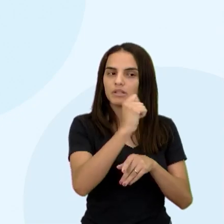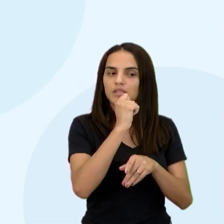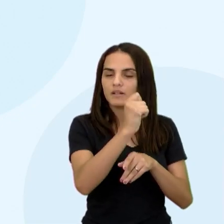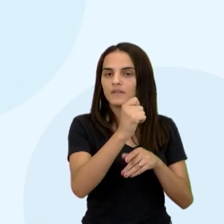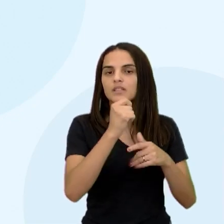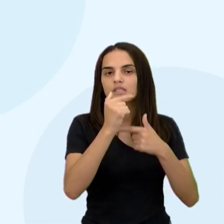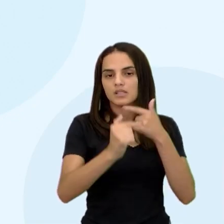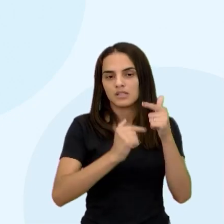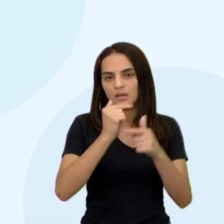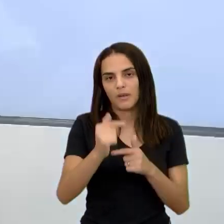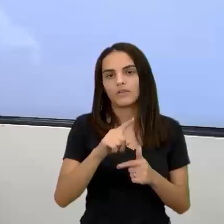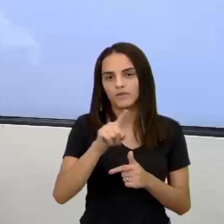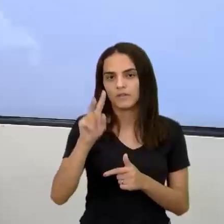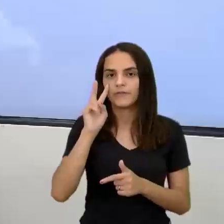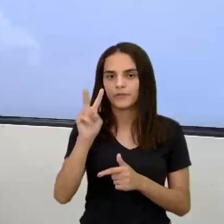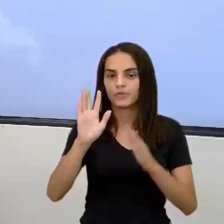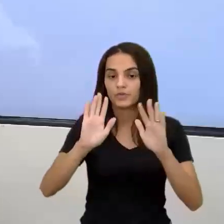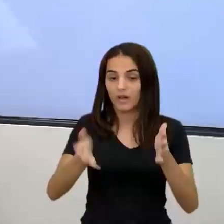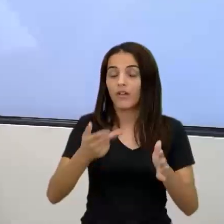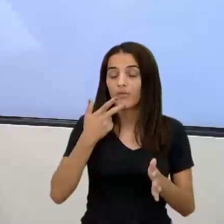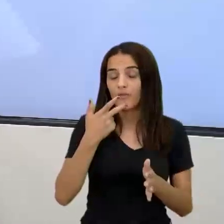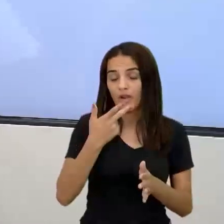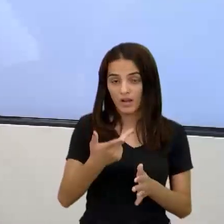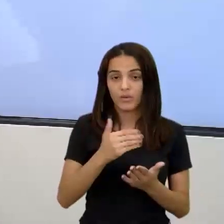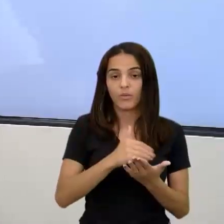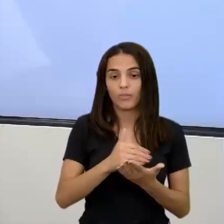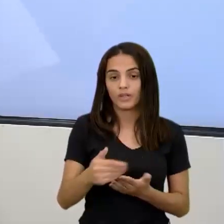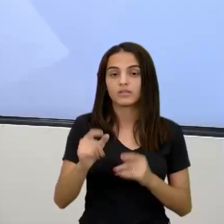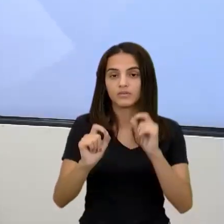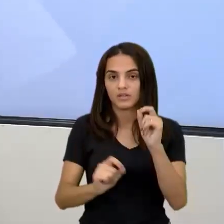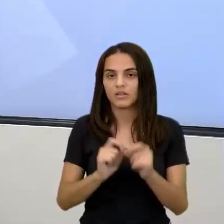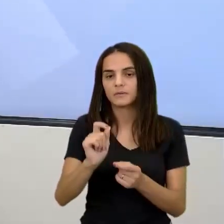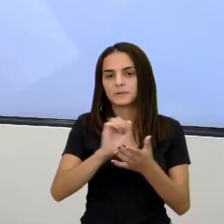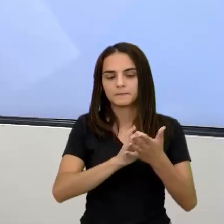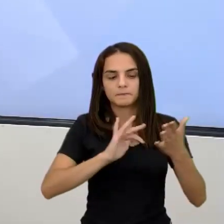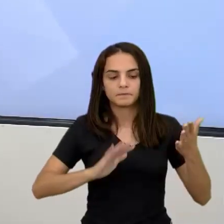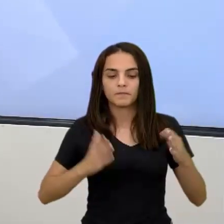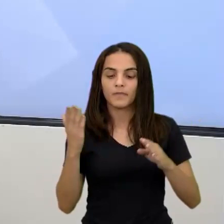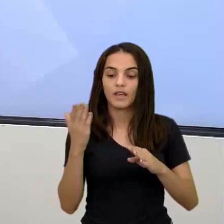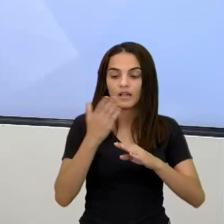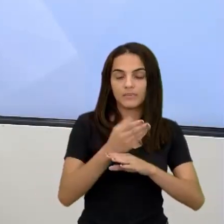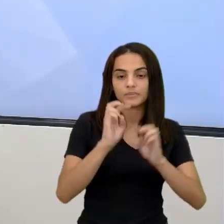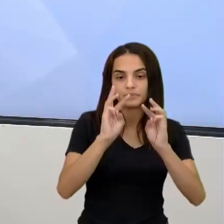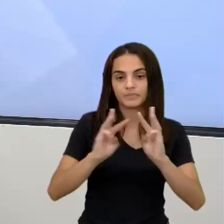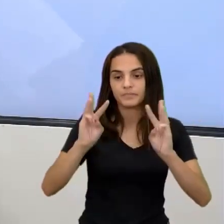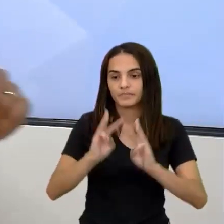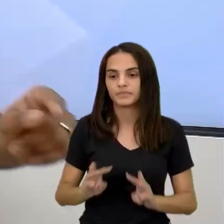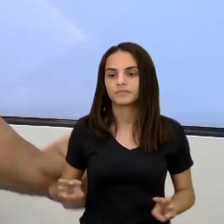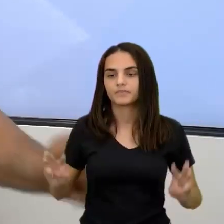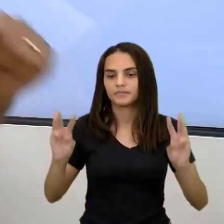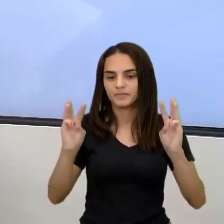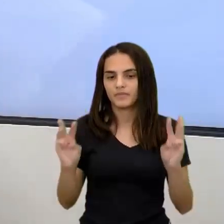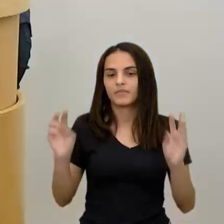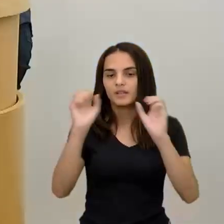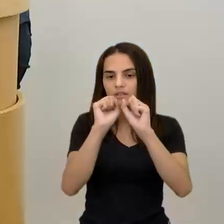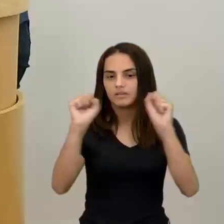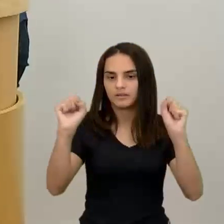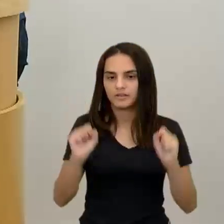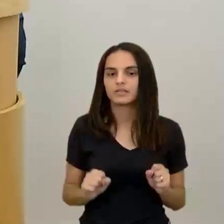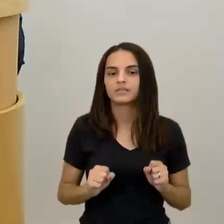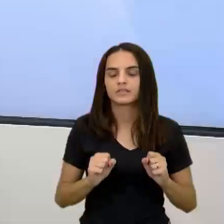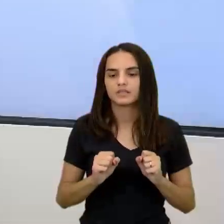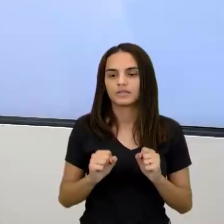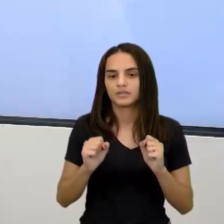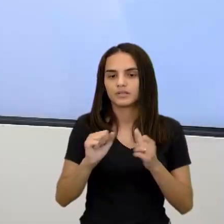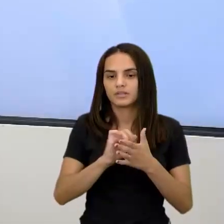assistir. Lembrando aí que eu não falei no começo, das tarefas, né? Entrar lá no site da... Sistema de Tarefas. Sistema de